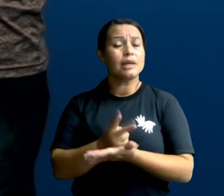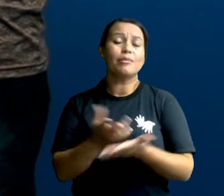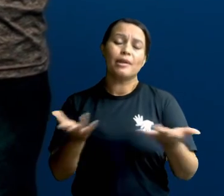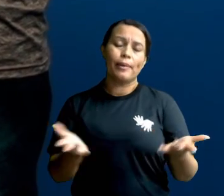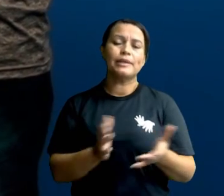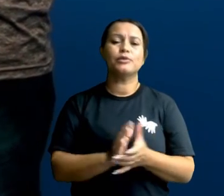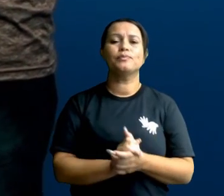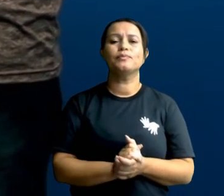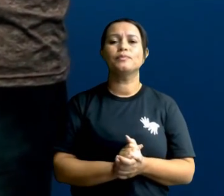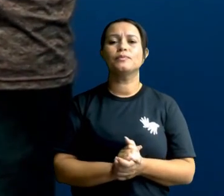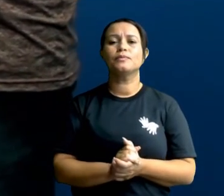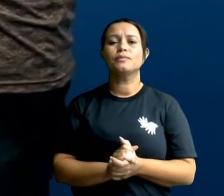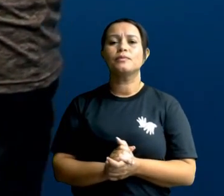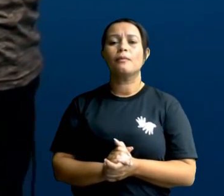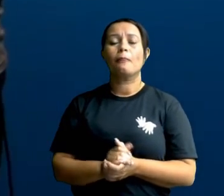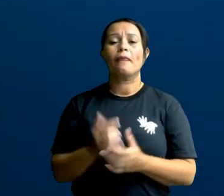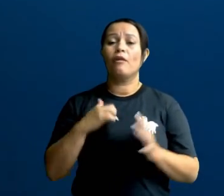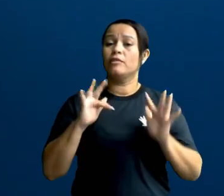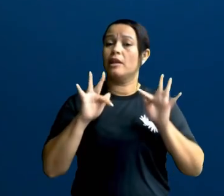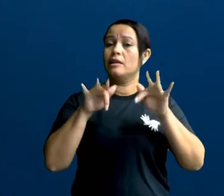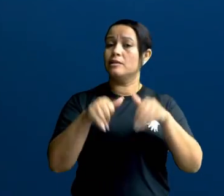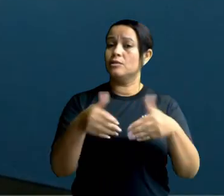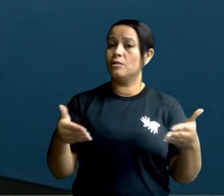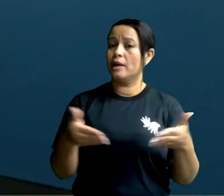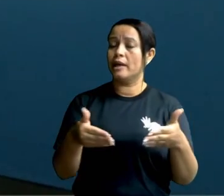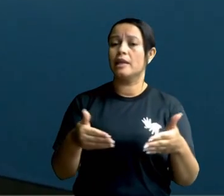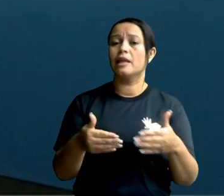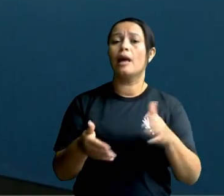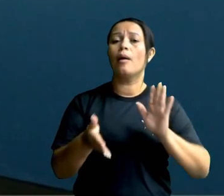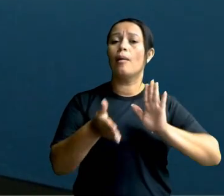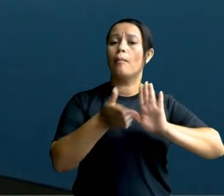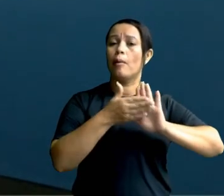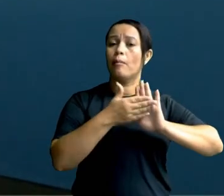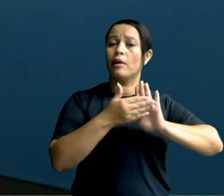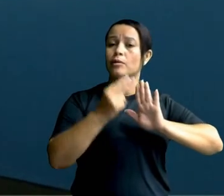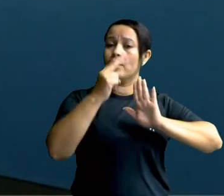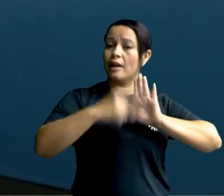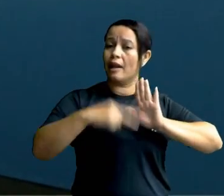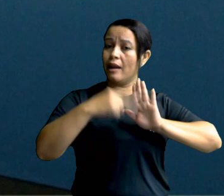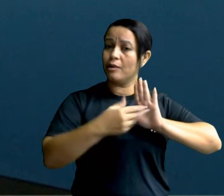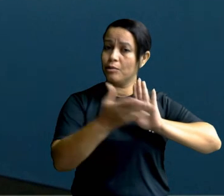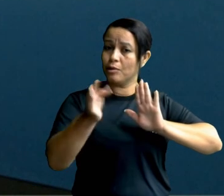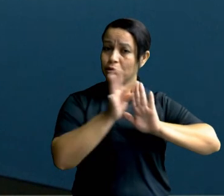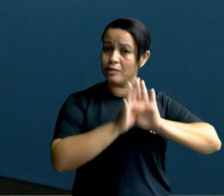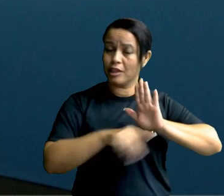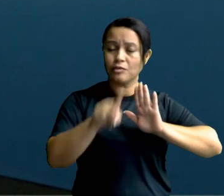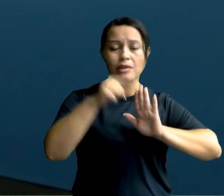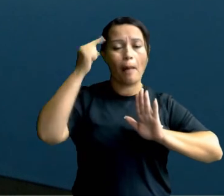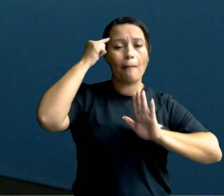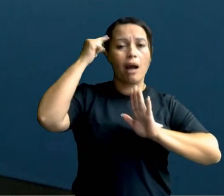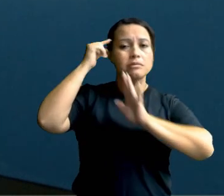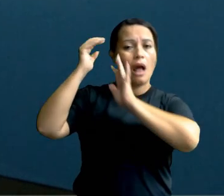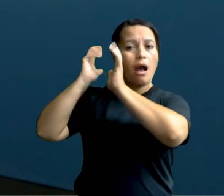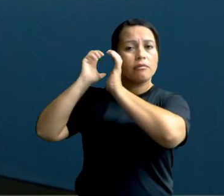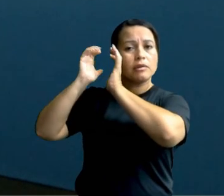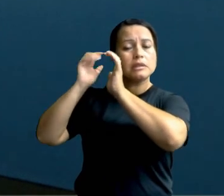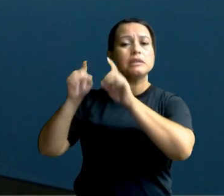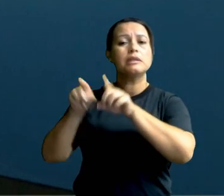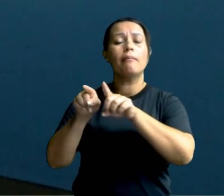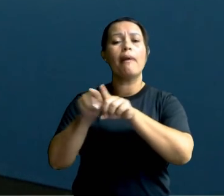Então, é isso, gente. Eu finalizo aqui propondo uma leitura do texto, né? Tento fazer essa